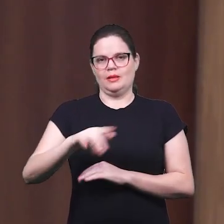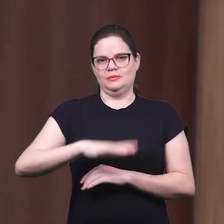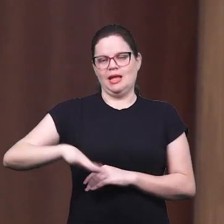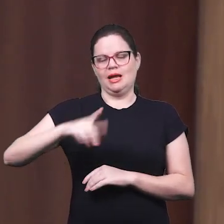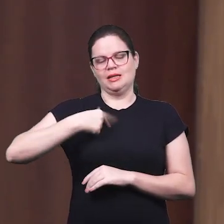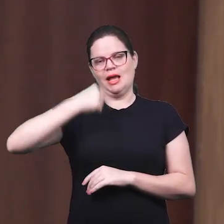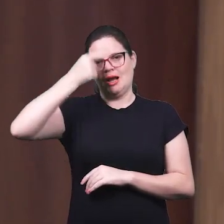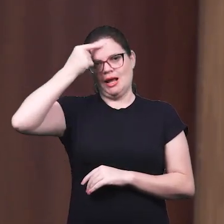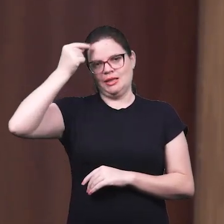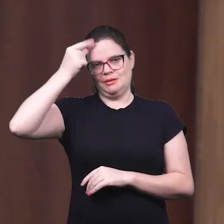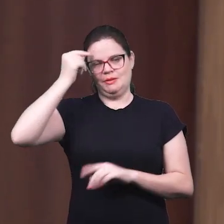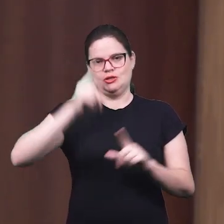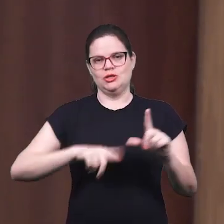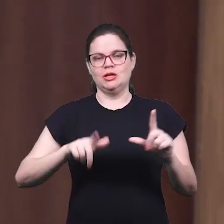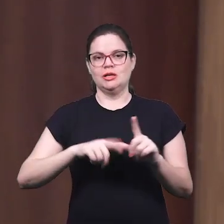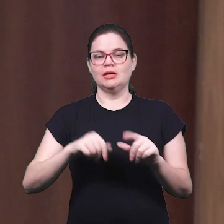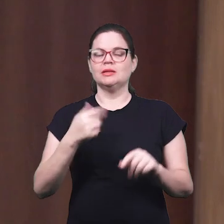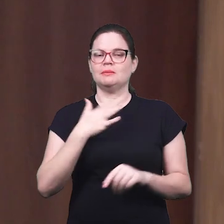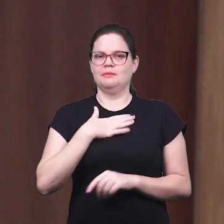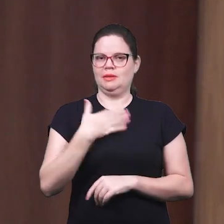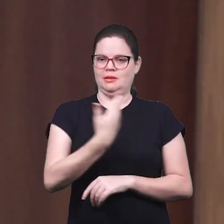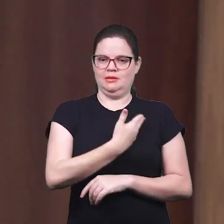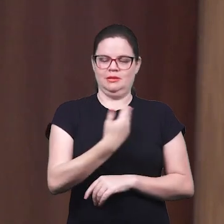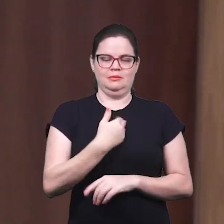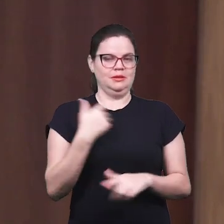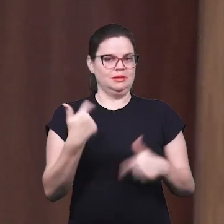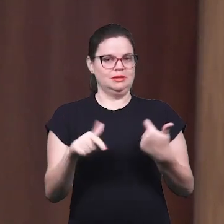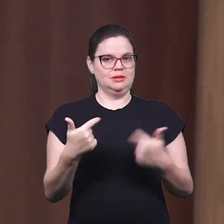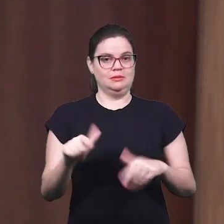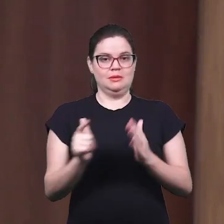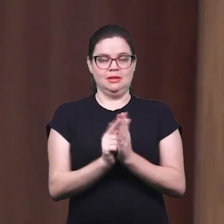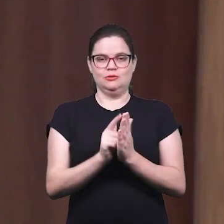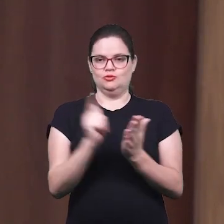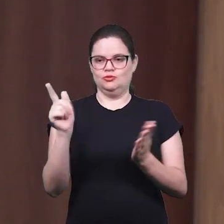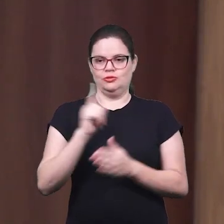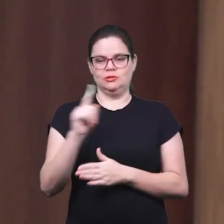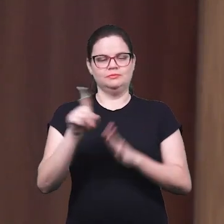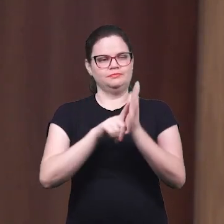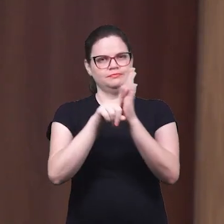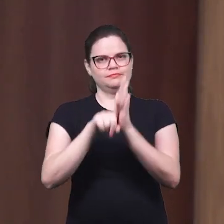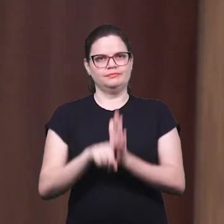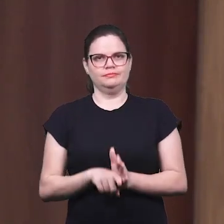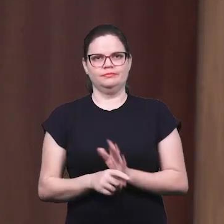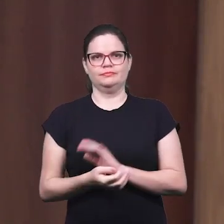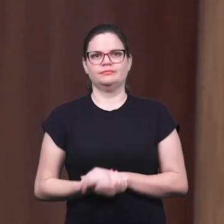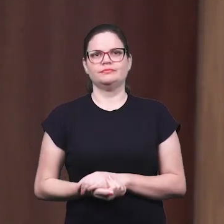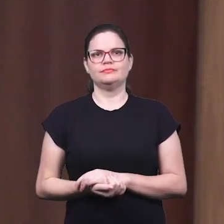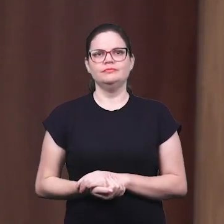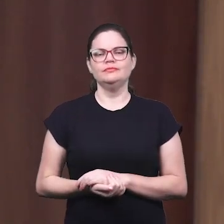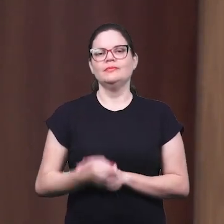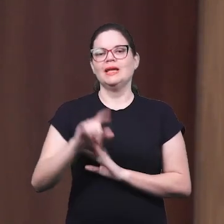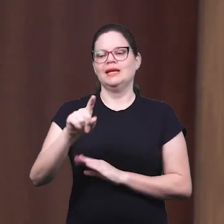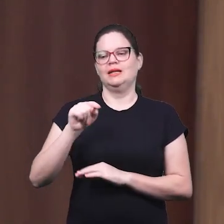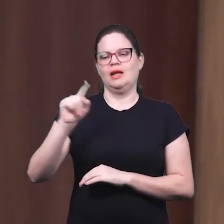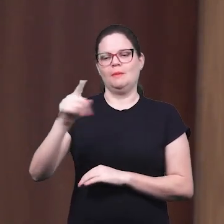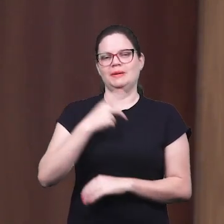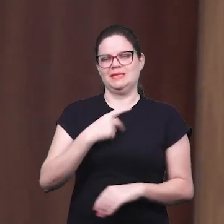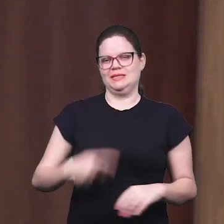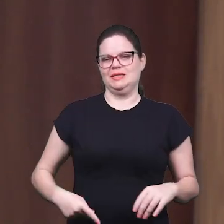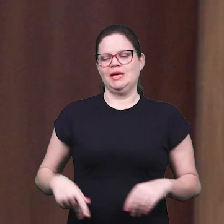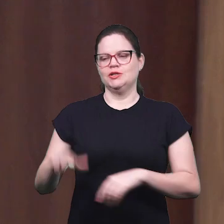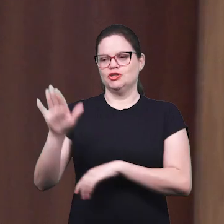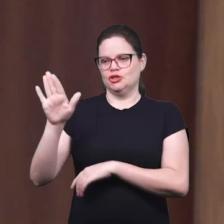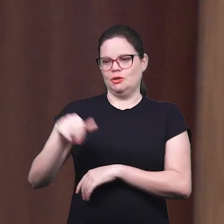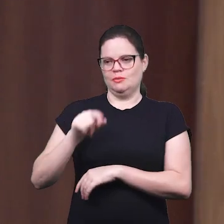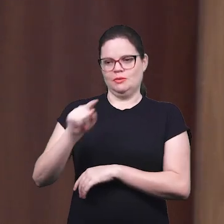Letras. Que eu tenho uma amiga que trabalha no jornal de lá, e eles fizeram pesquisa, que ela falou com o chefão, o presidente